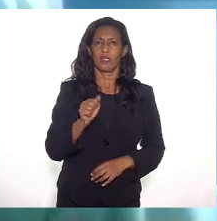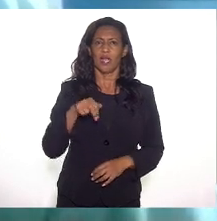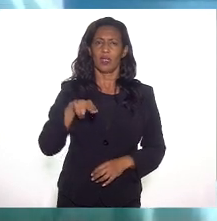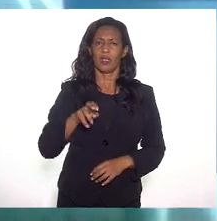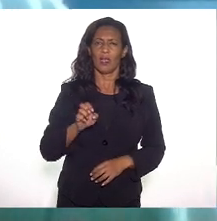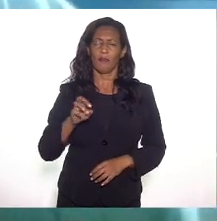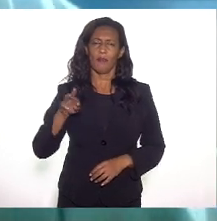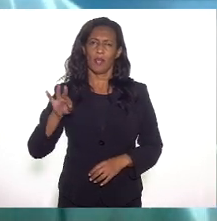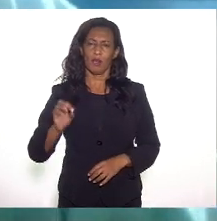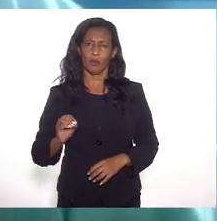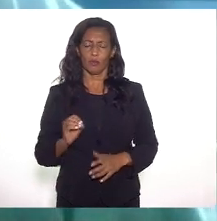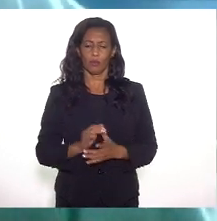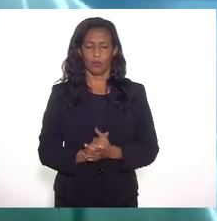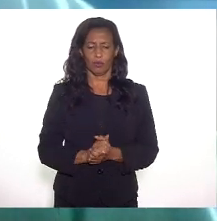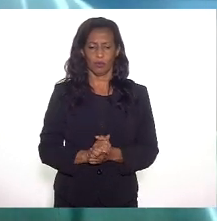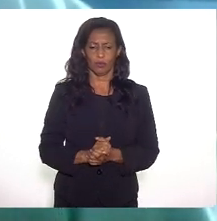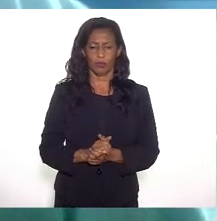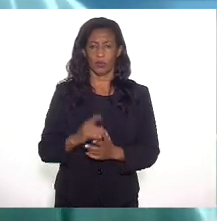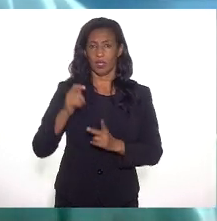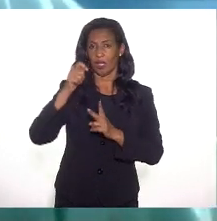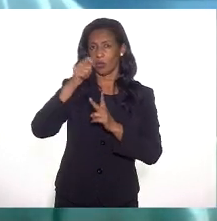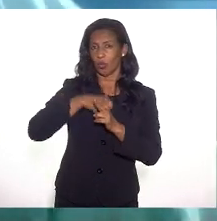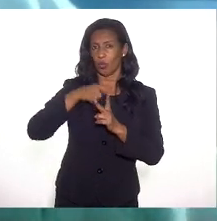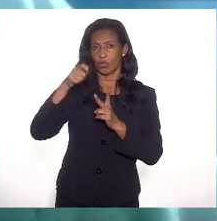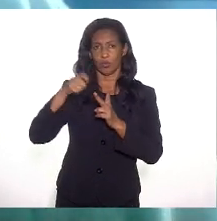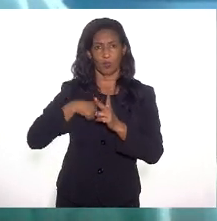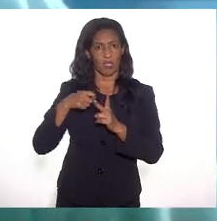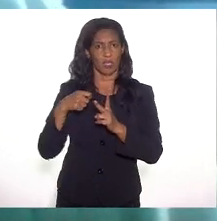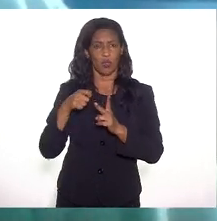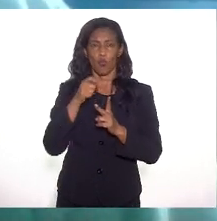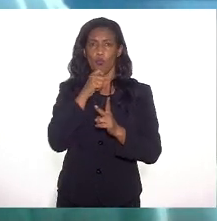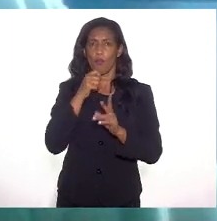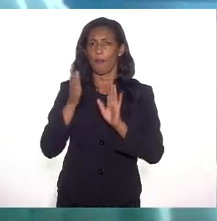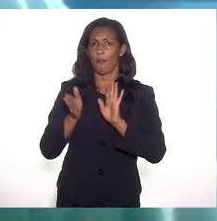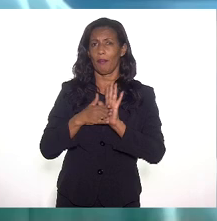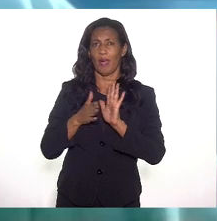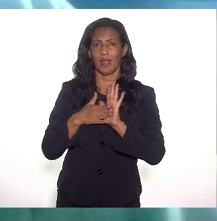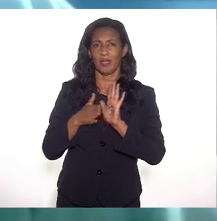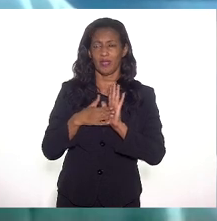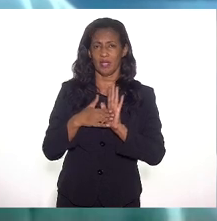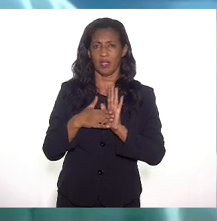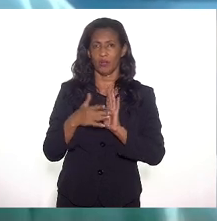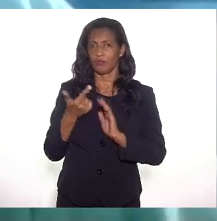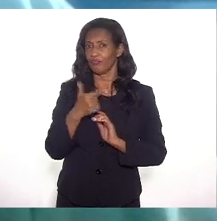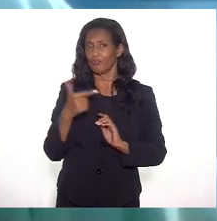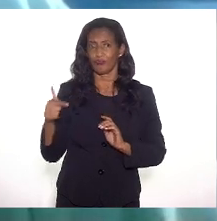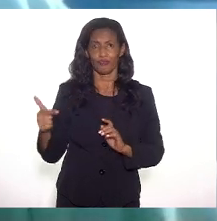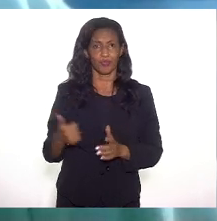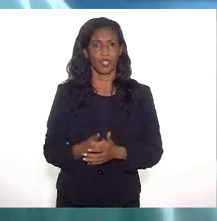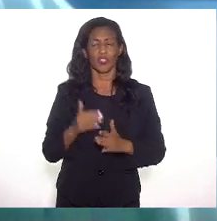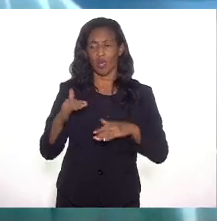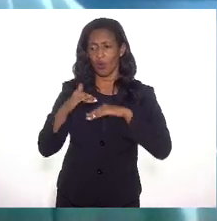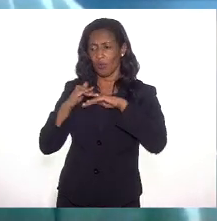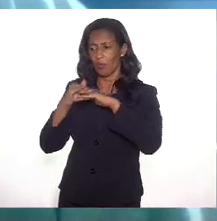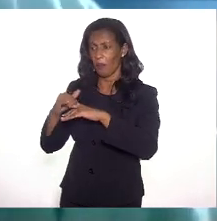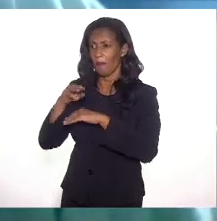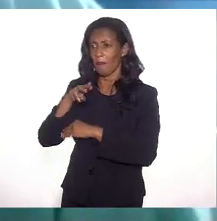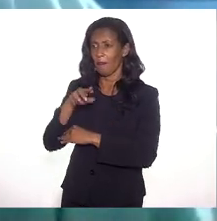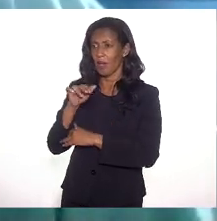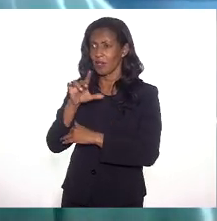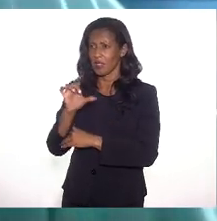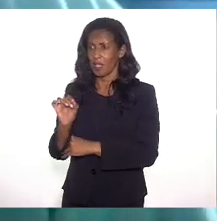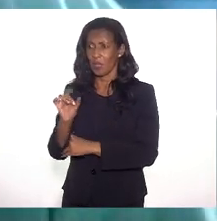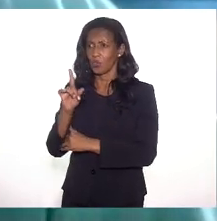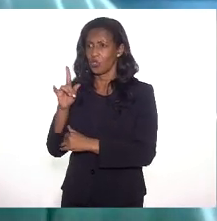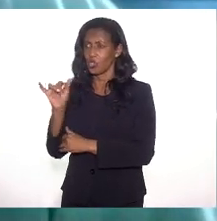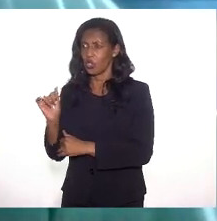saneamento, e há dois meses não sai o parecer, eu acho que Vossa Excelência até já falou com Marcelo Dino, mas não sai